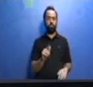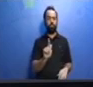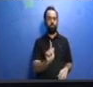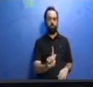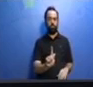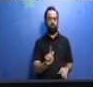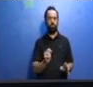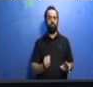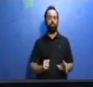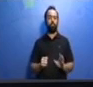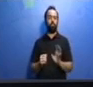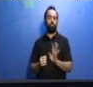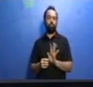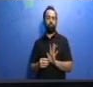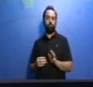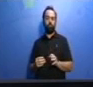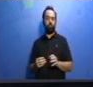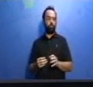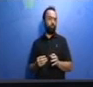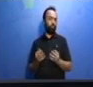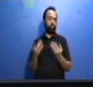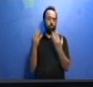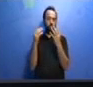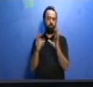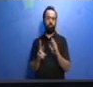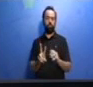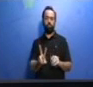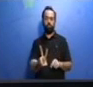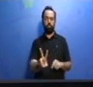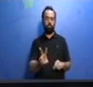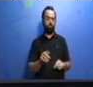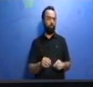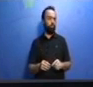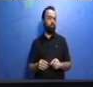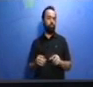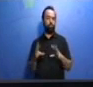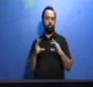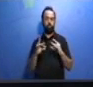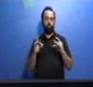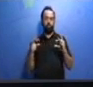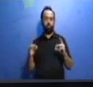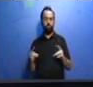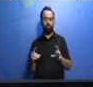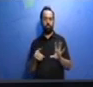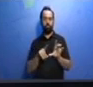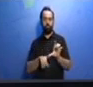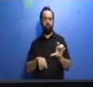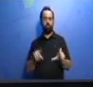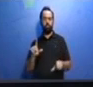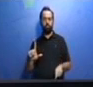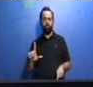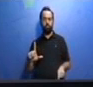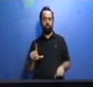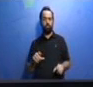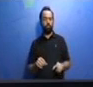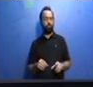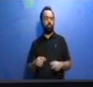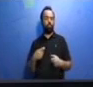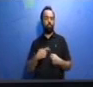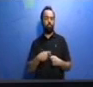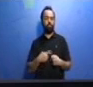vapor a letra V entre parênteses, o líquido a letra L, o sólido a letra S